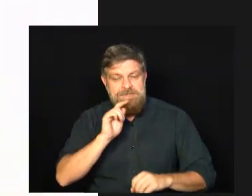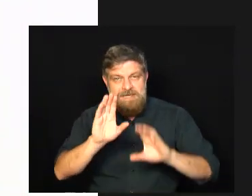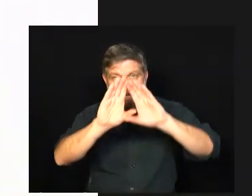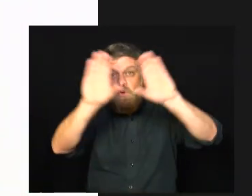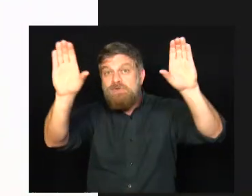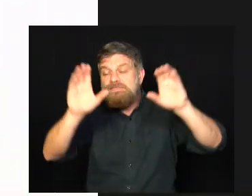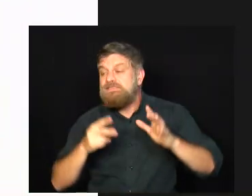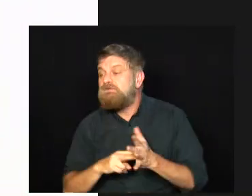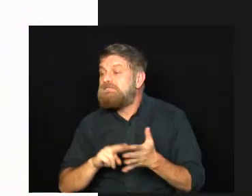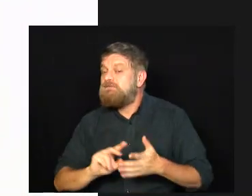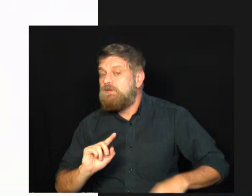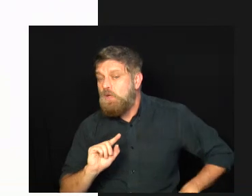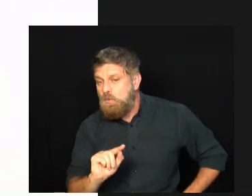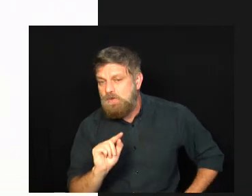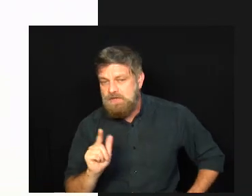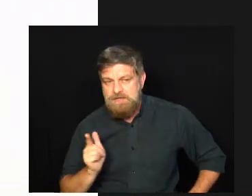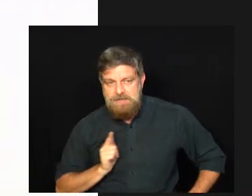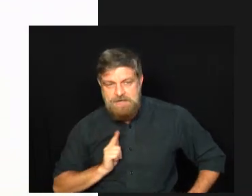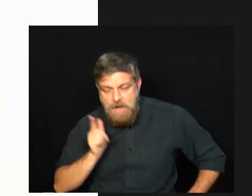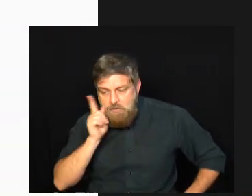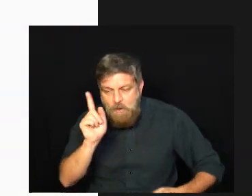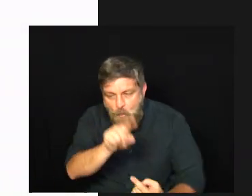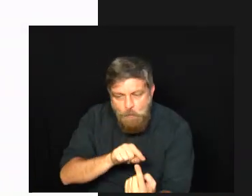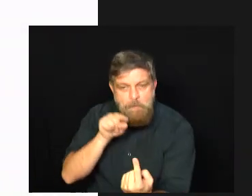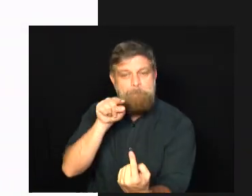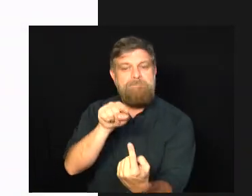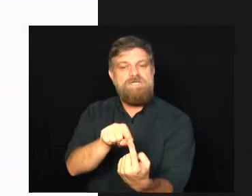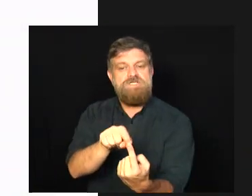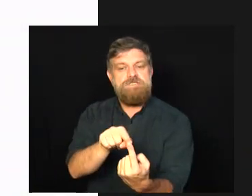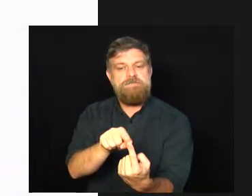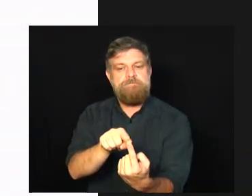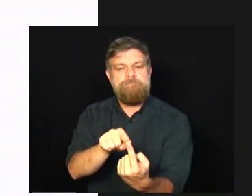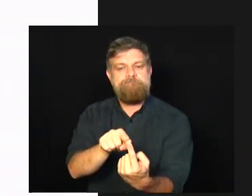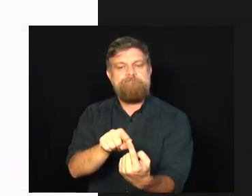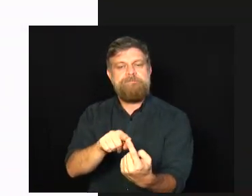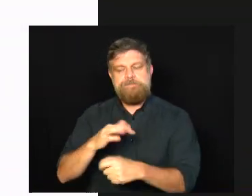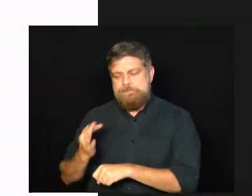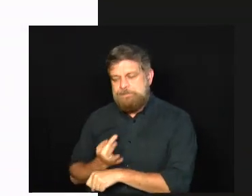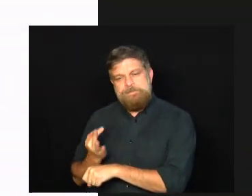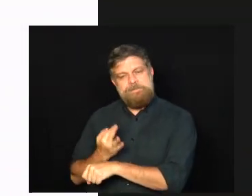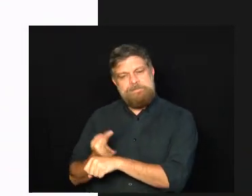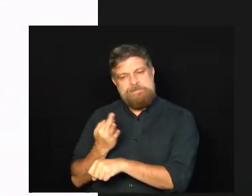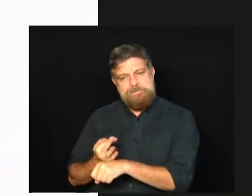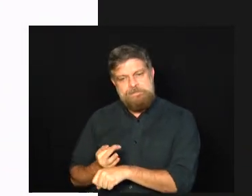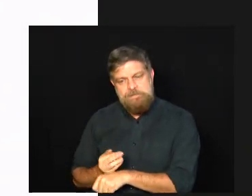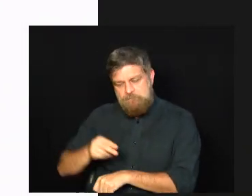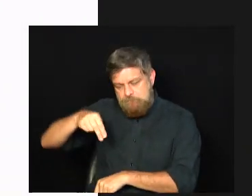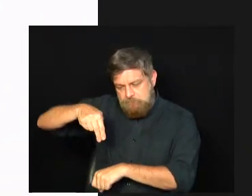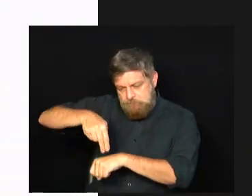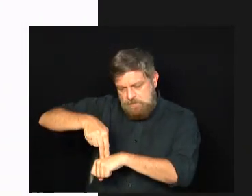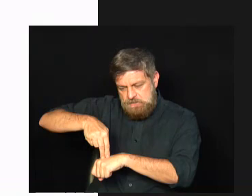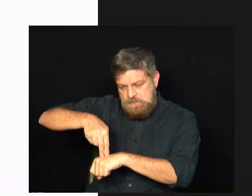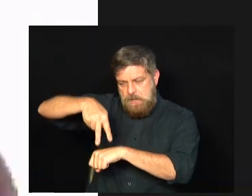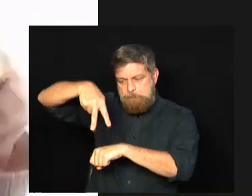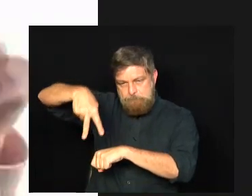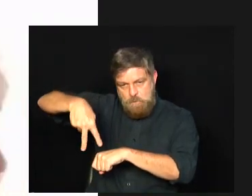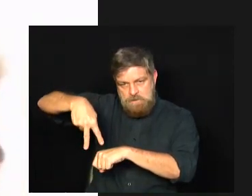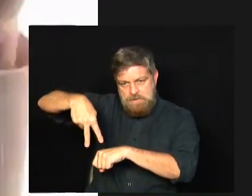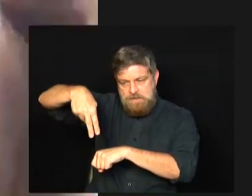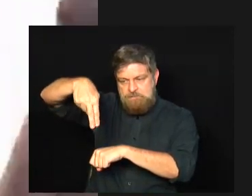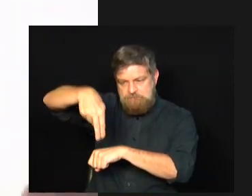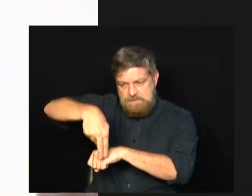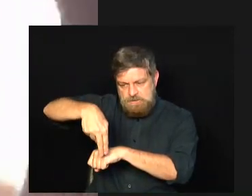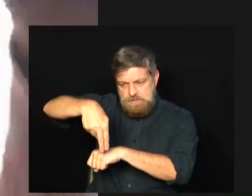que é o céu? É o seu objetivo final. É aonde ela quer chegar. Então, ela vai ter